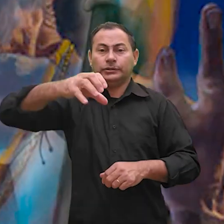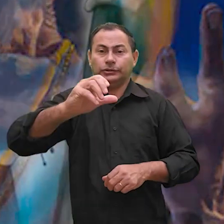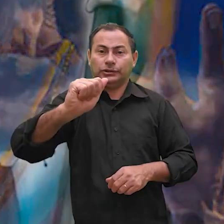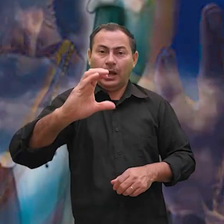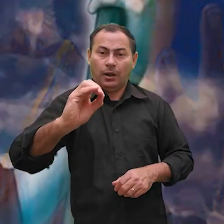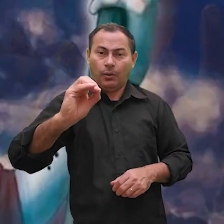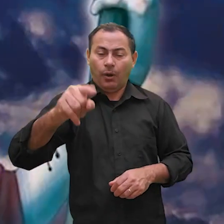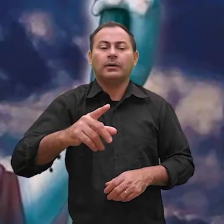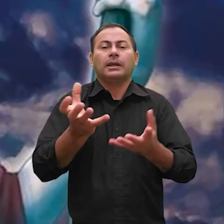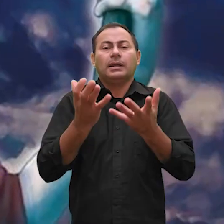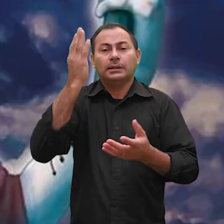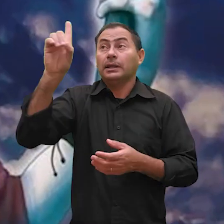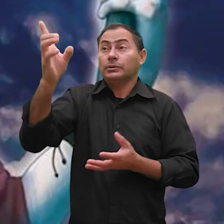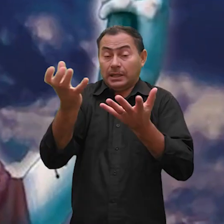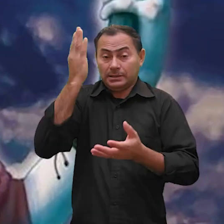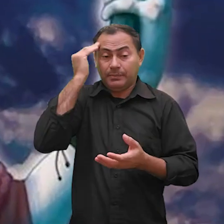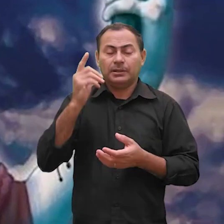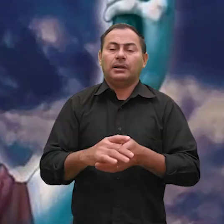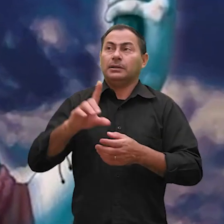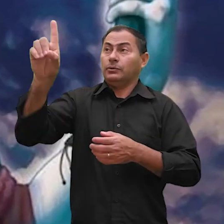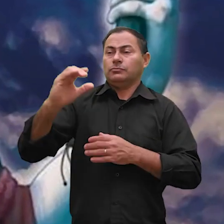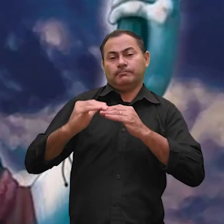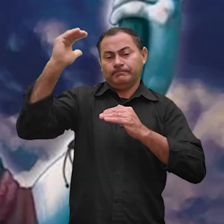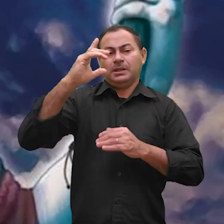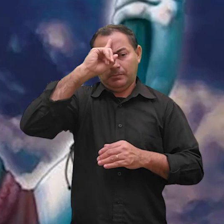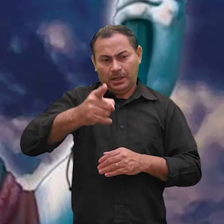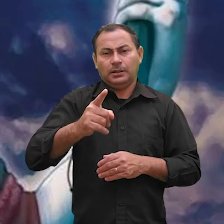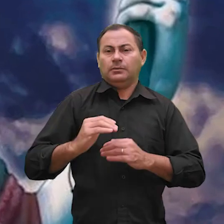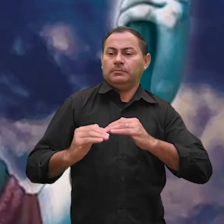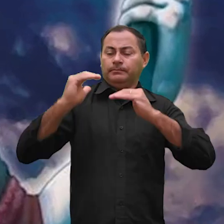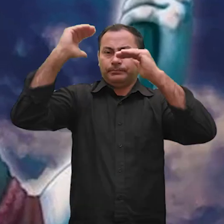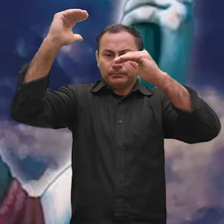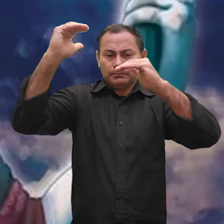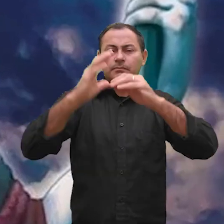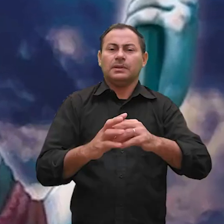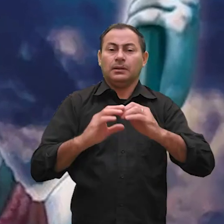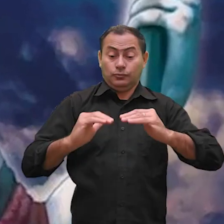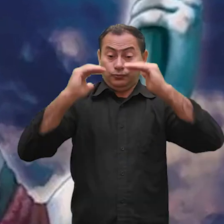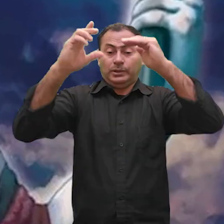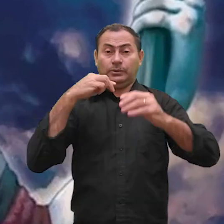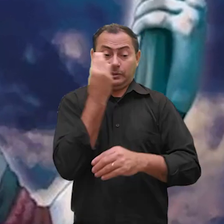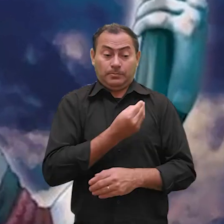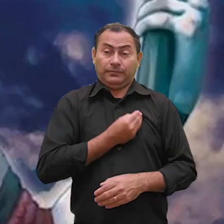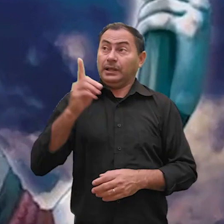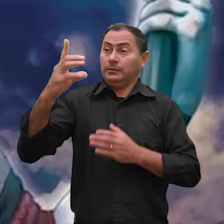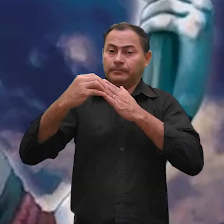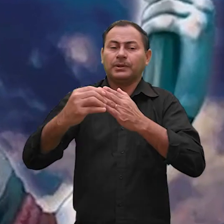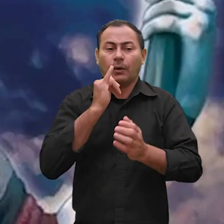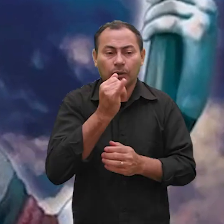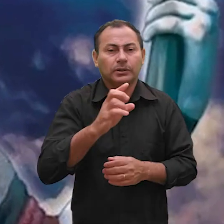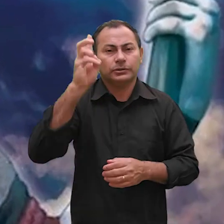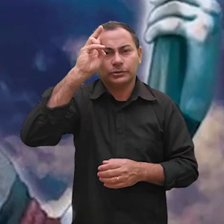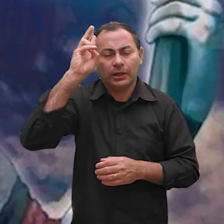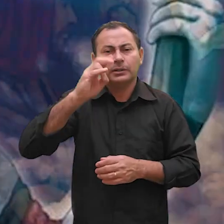história de Jacó. Deus queria que soubéssemos que Ele está no comando e que Ele é soberano nas circunstâncias de nossa vida. Por isso